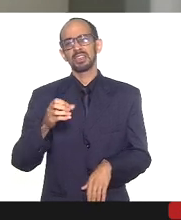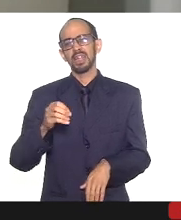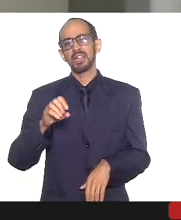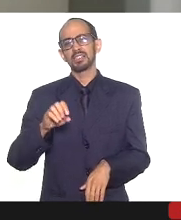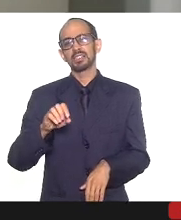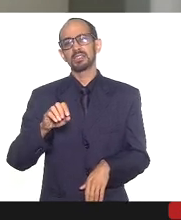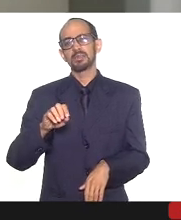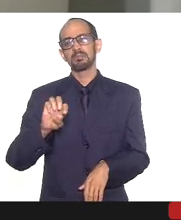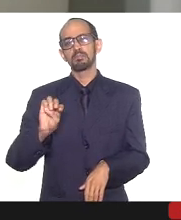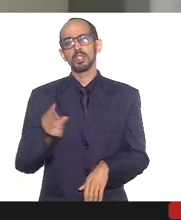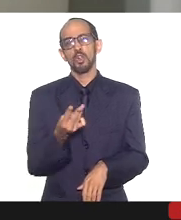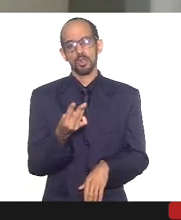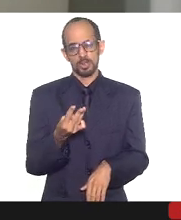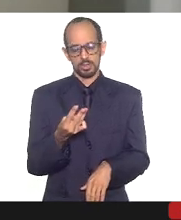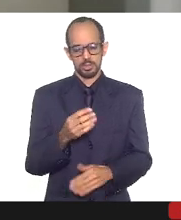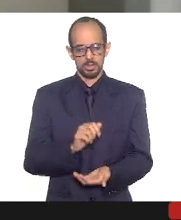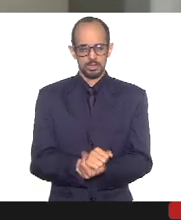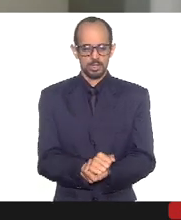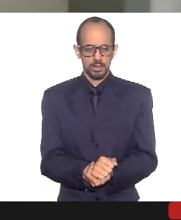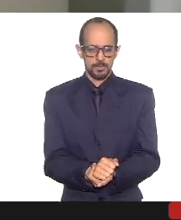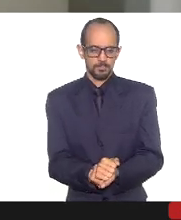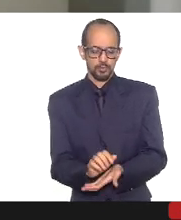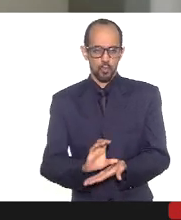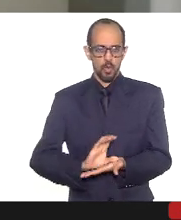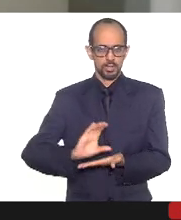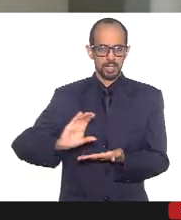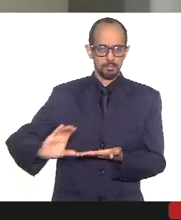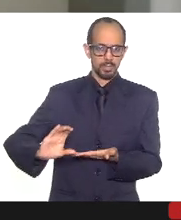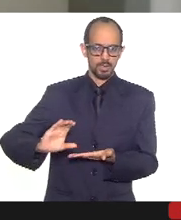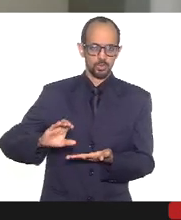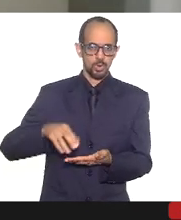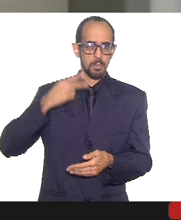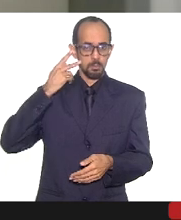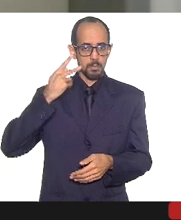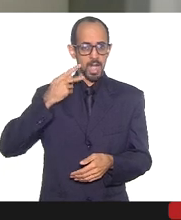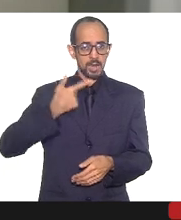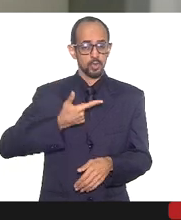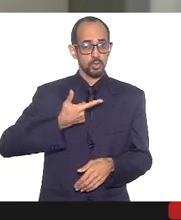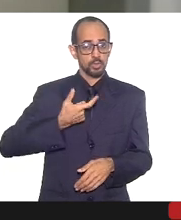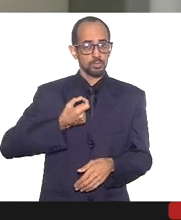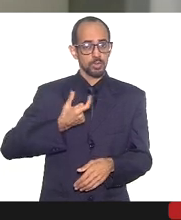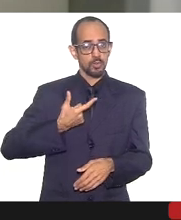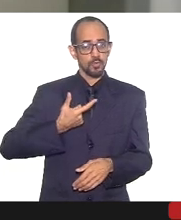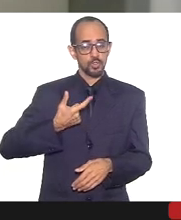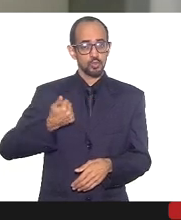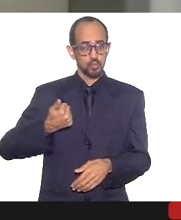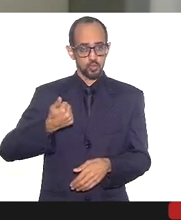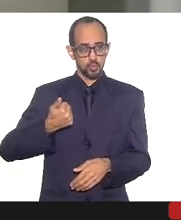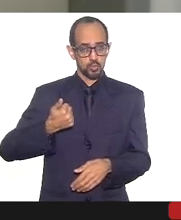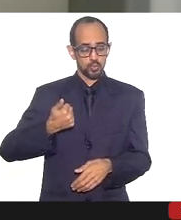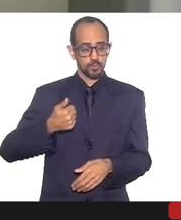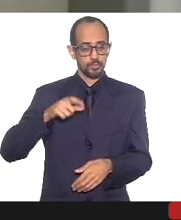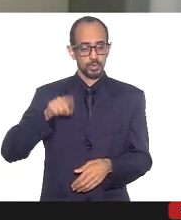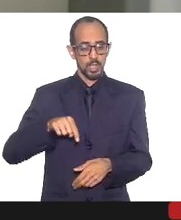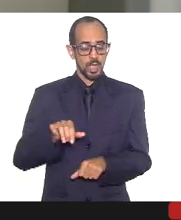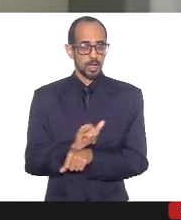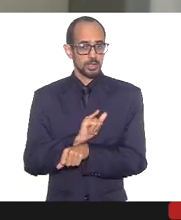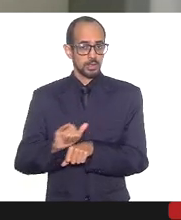No orçamento da Secretaria de Estado de Educação para o ano de 2021. A forma que